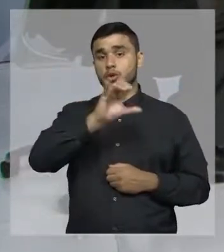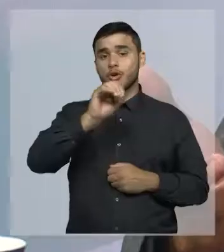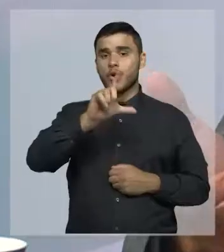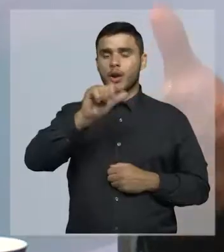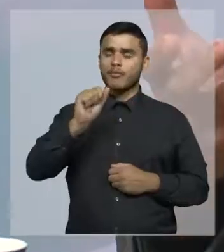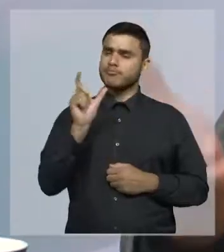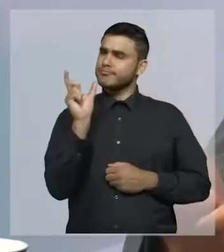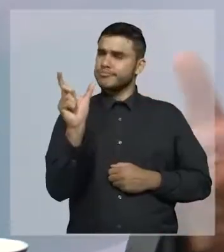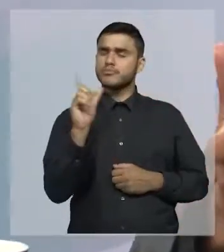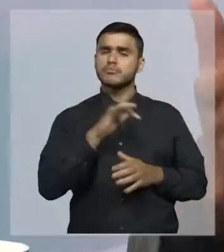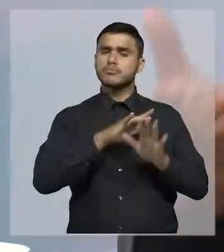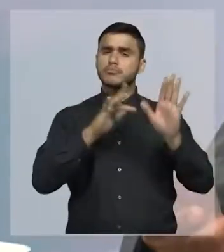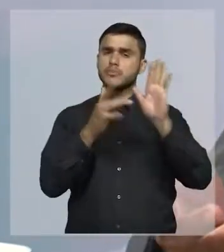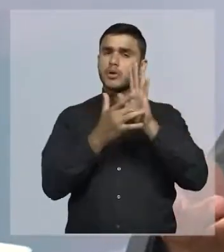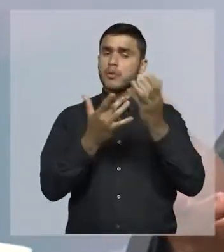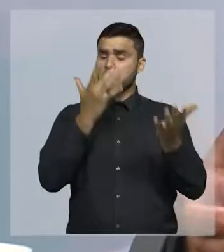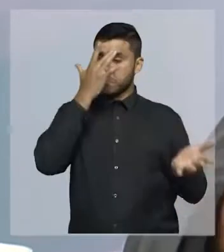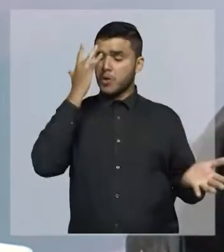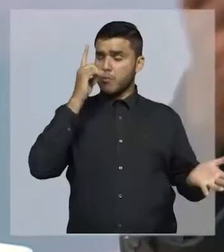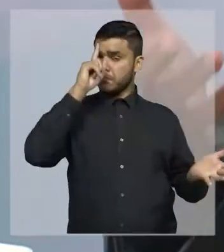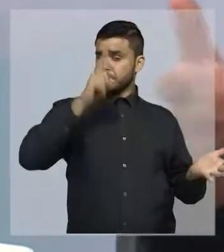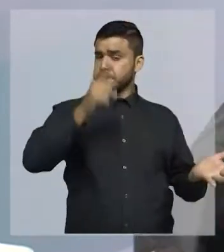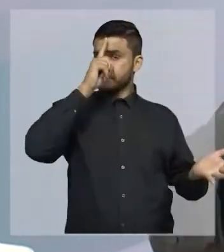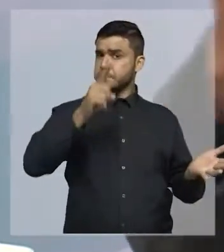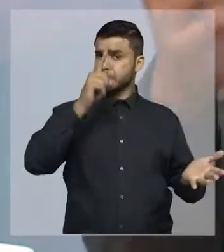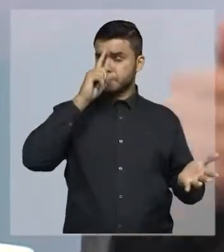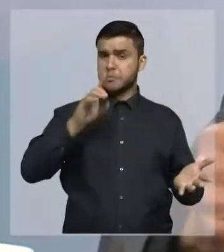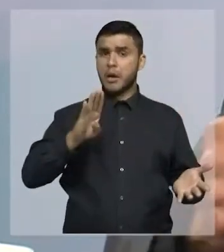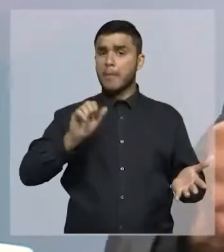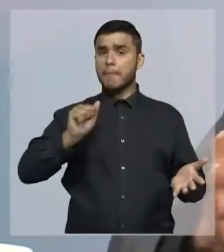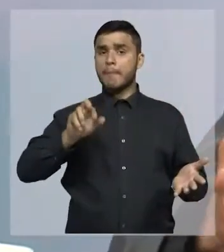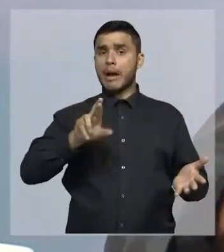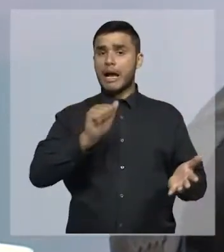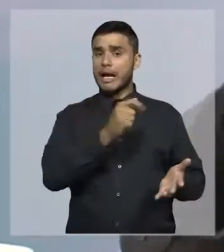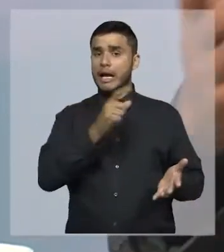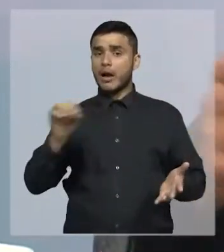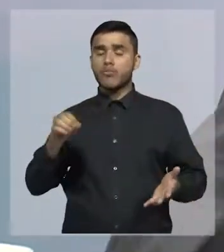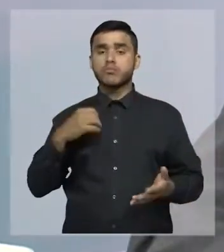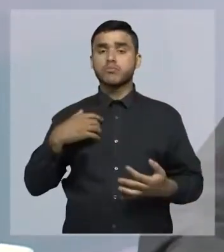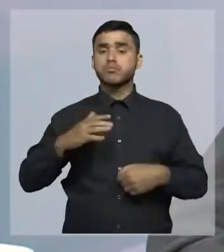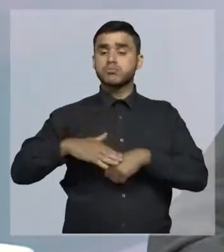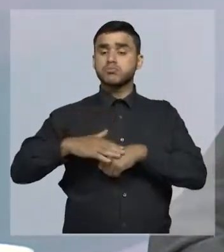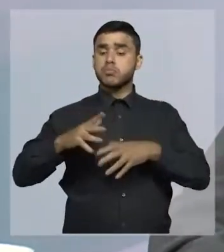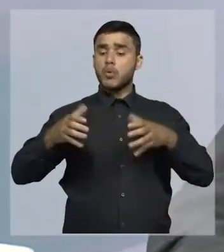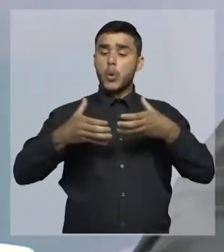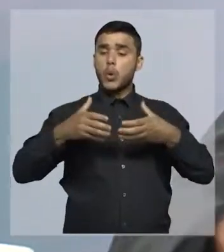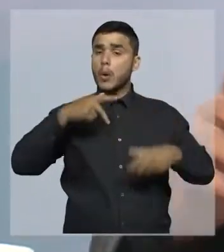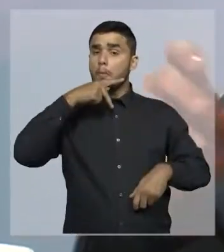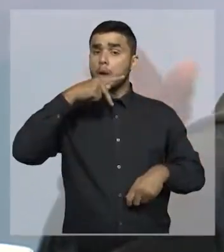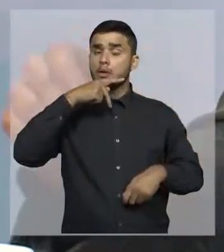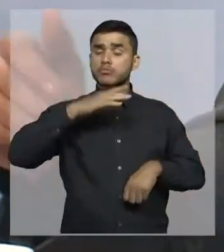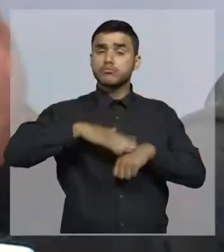Quer dizer, a sociedade do barão, que é isso que nós temos, né? Esse baronato como o dono do partido